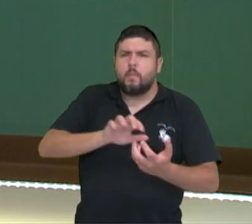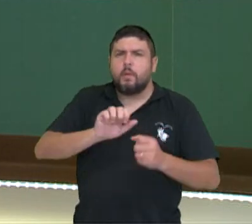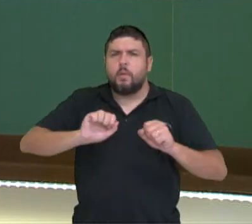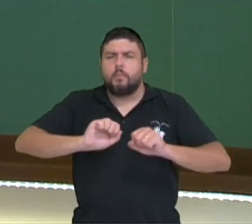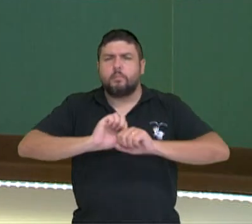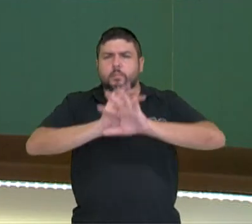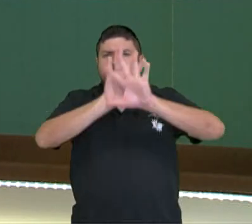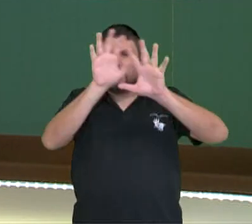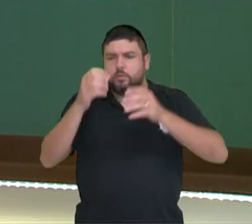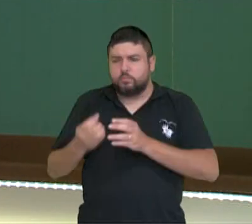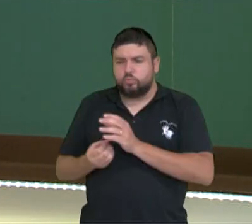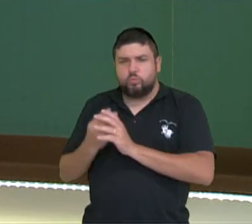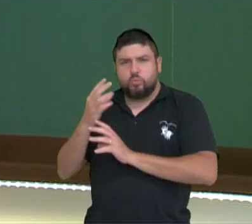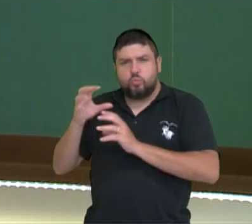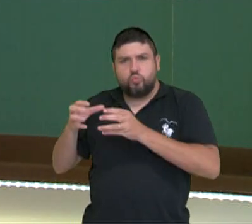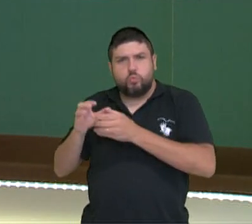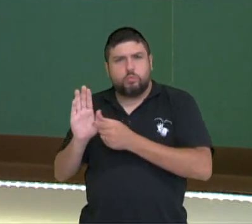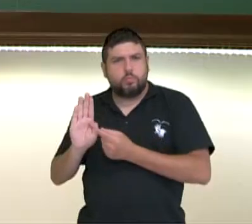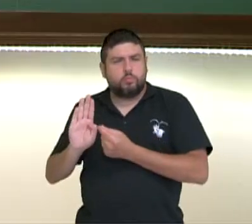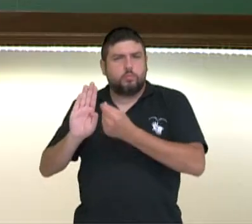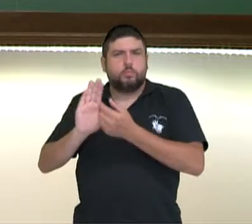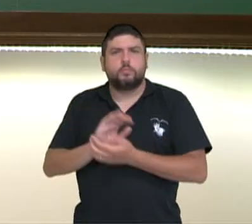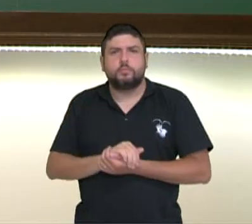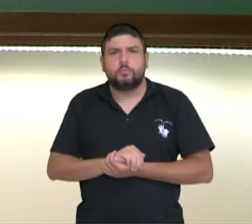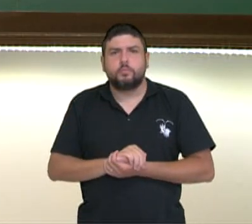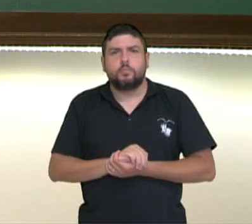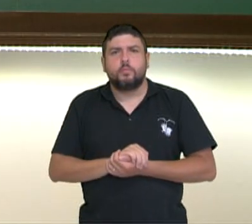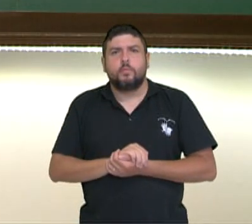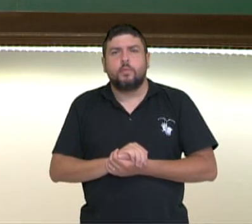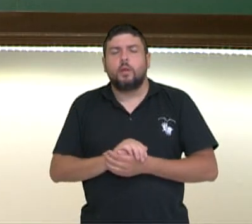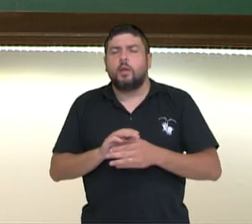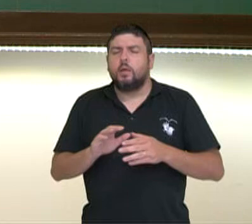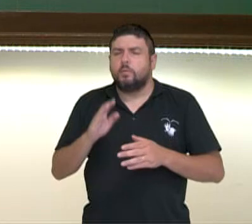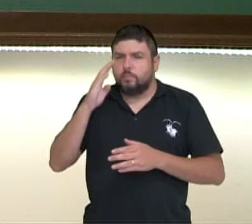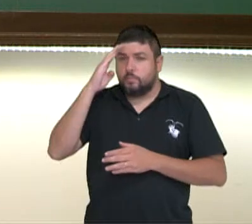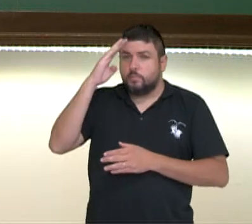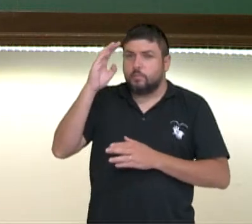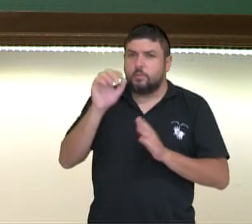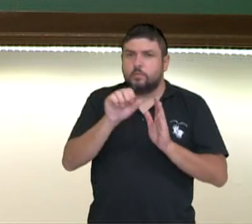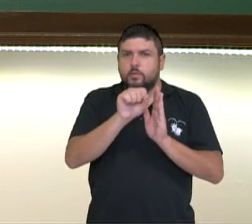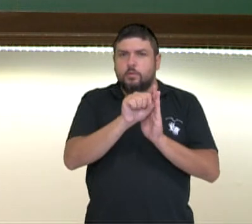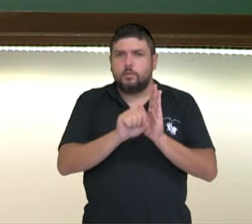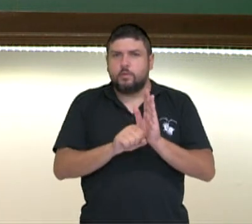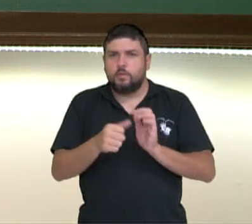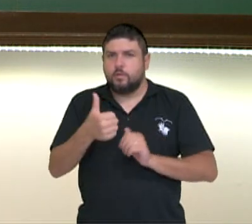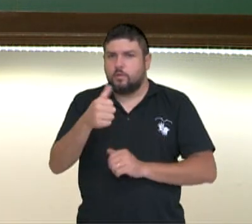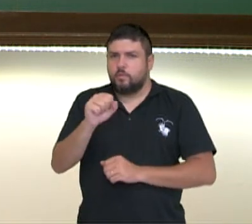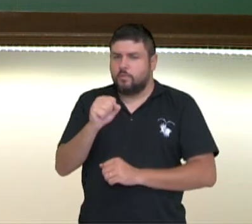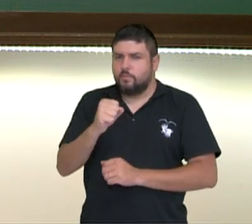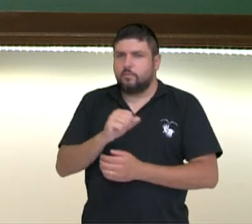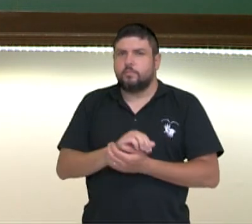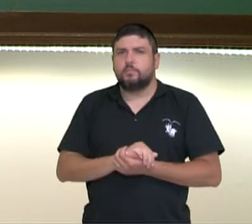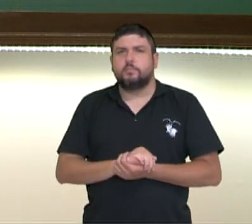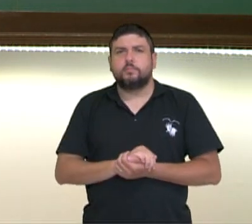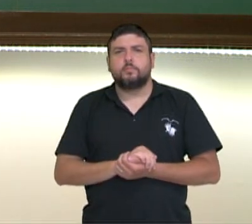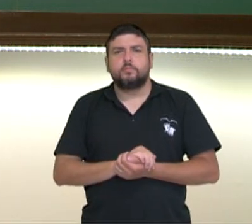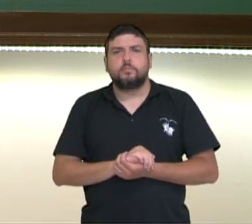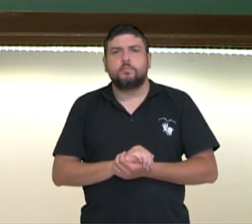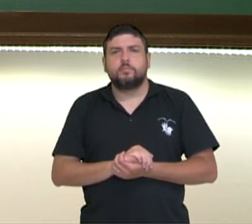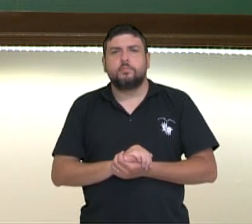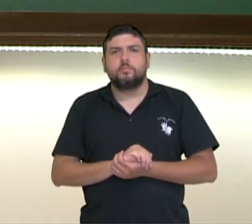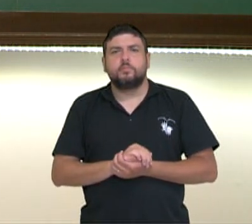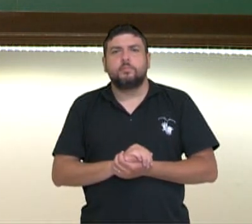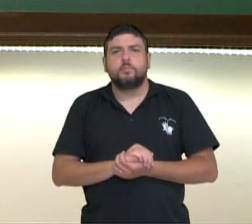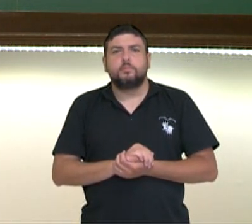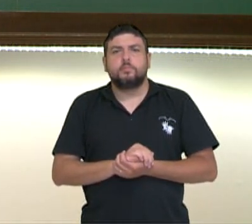então, esse grande destaque industrial, isso principalmente ali no século XVIII. O que nós vimos,